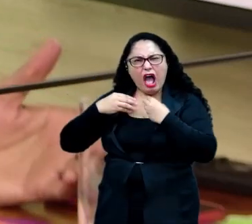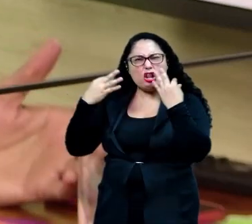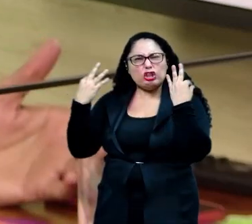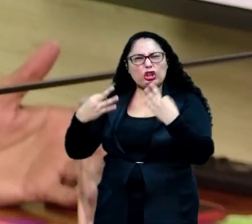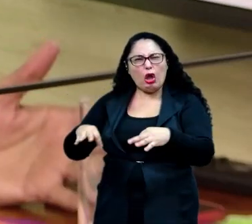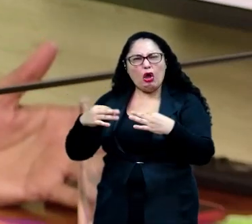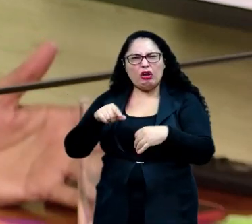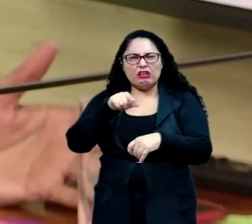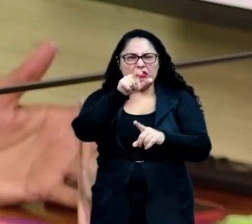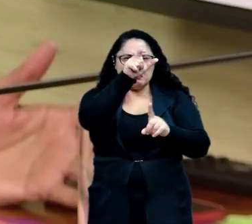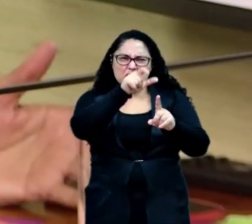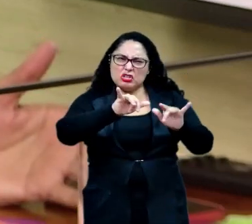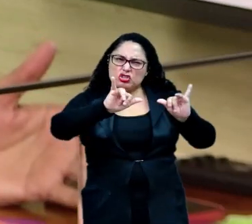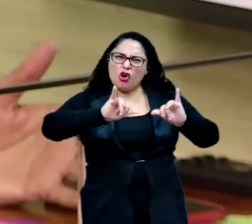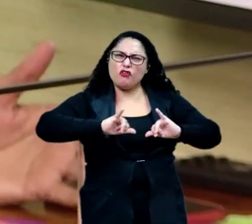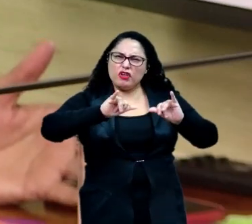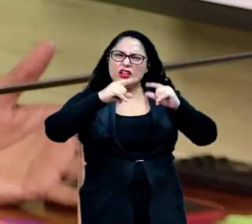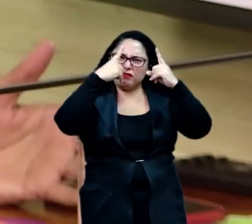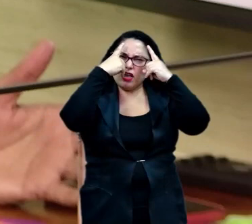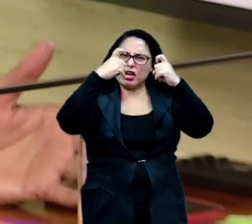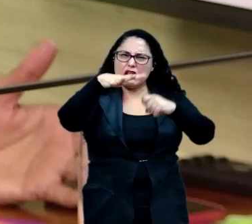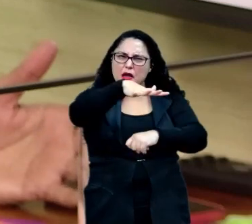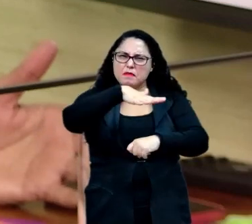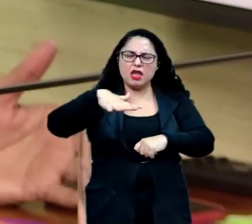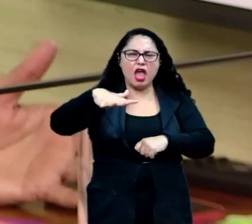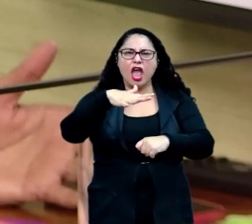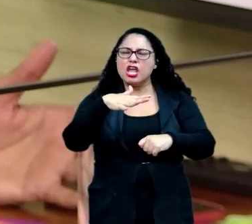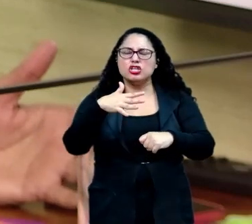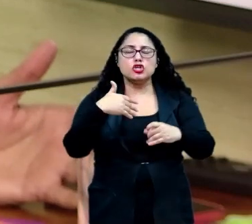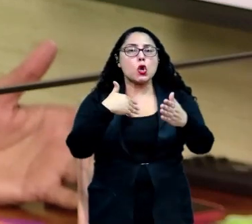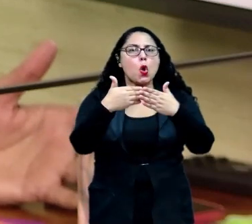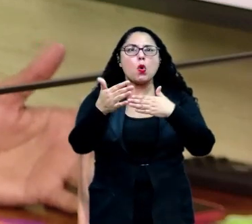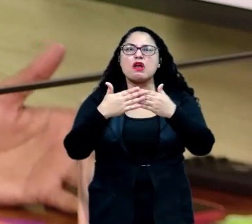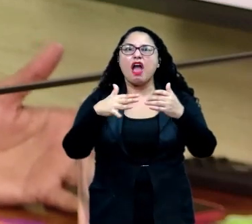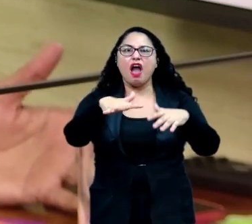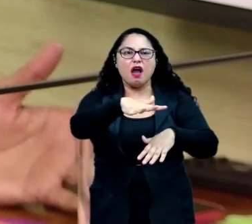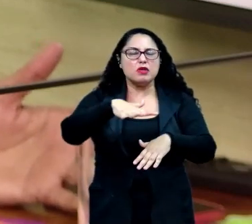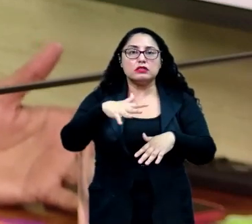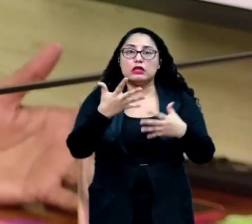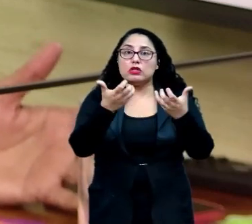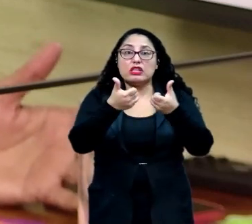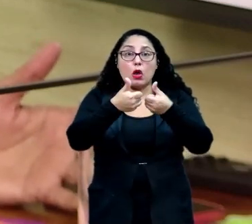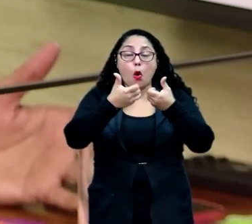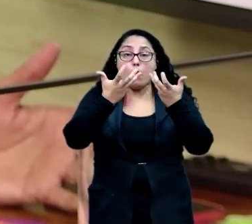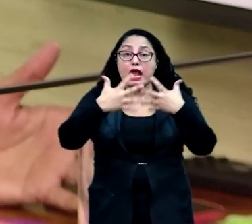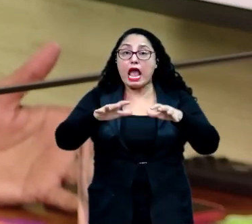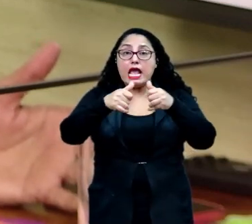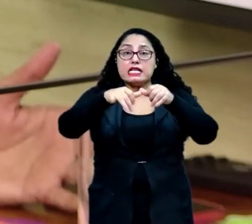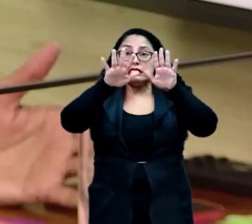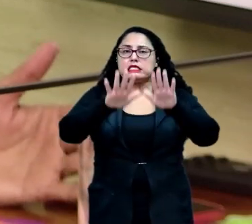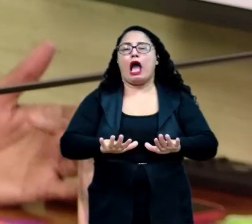estiver sofrendo alguma violência num ambiente, seja que ambiente é, você não quer estar nele.